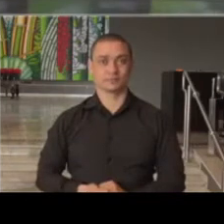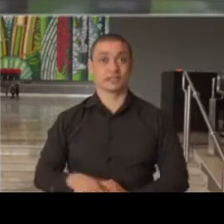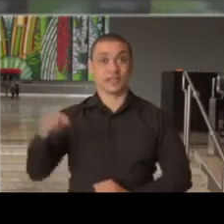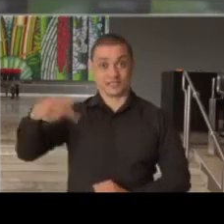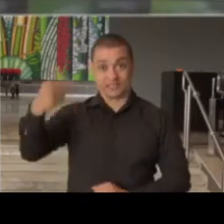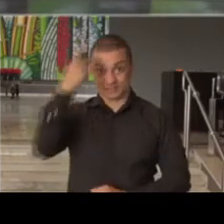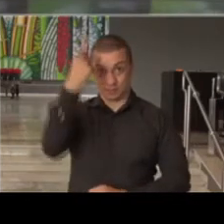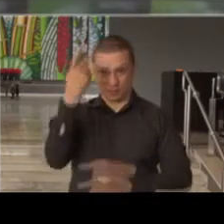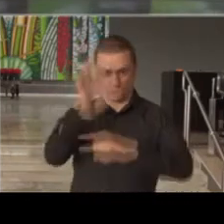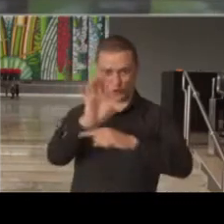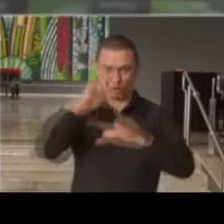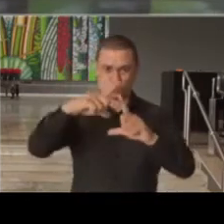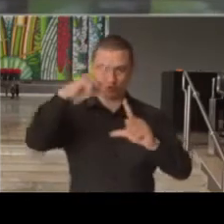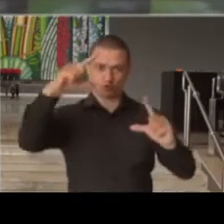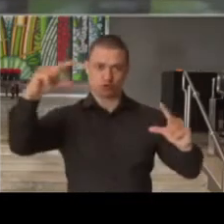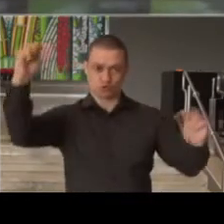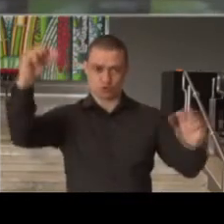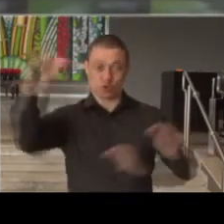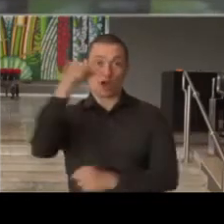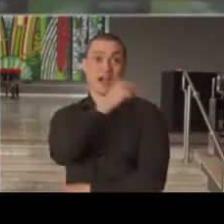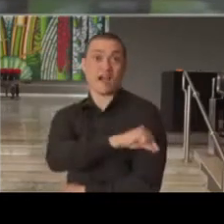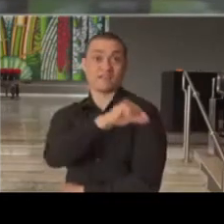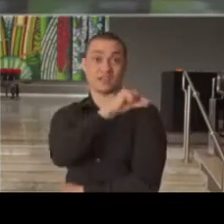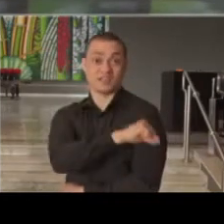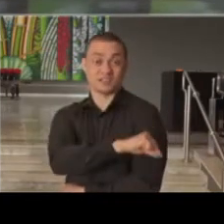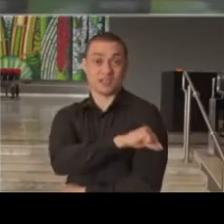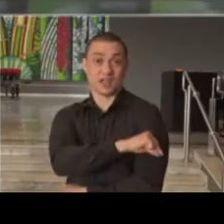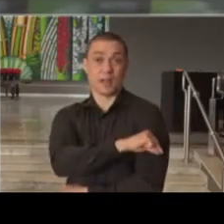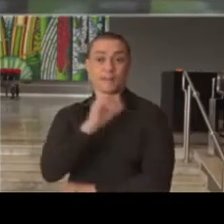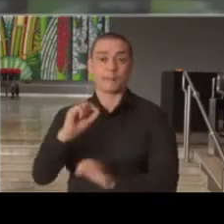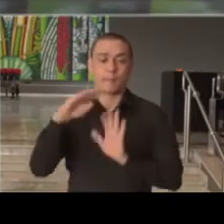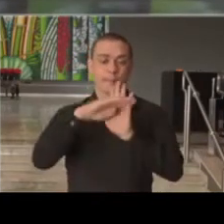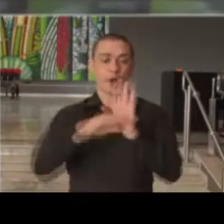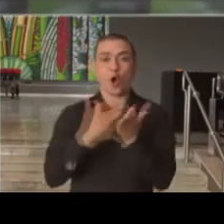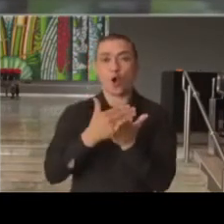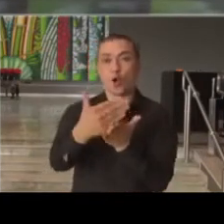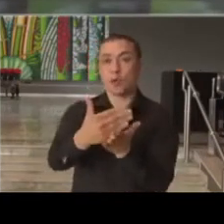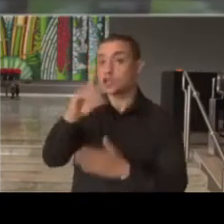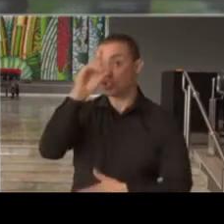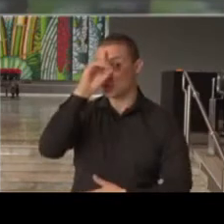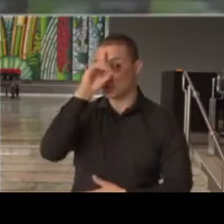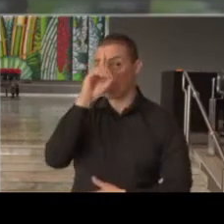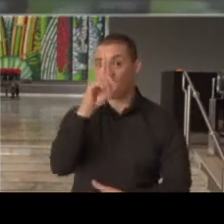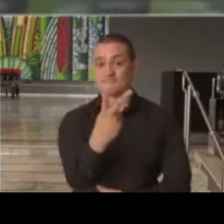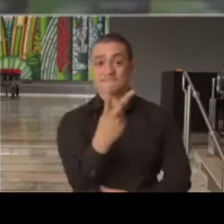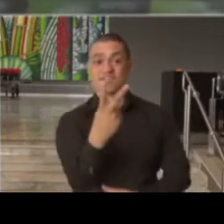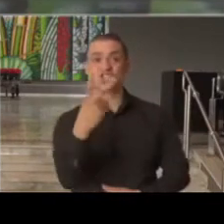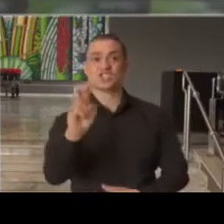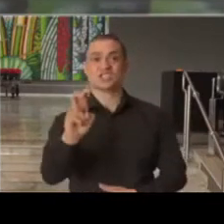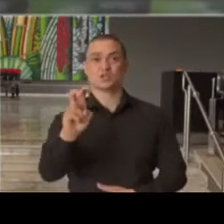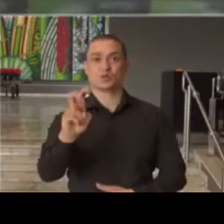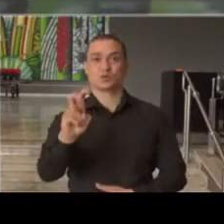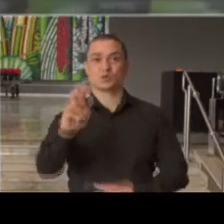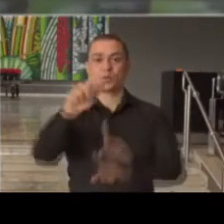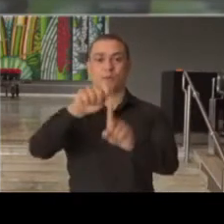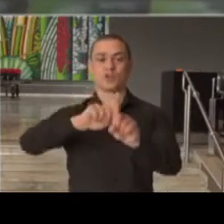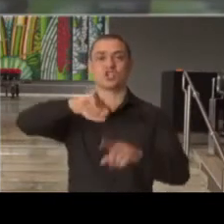estado de São Paulo, a vacinação contra o coronavírus está programada para começar no dia 25